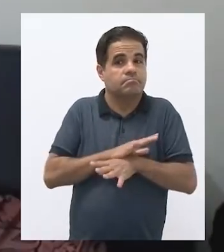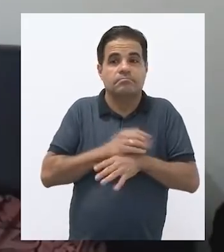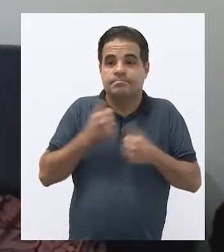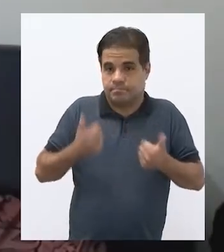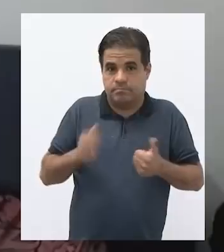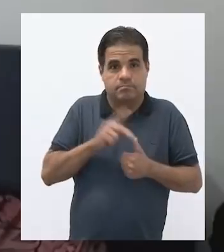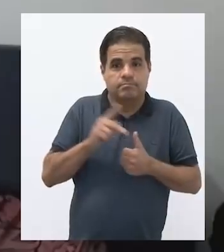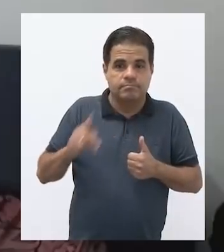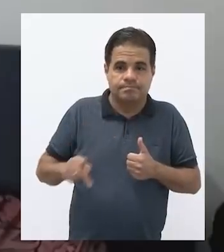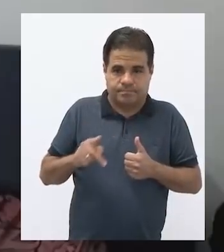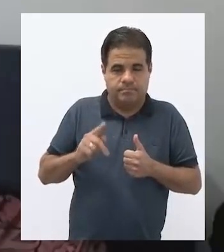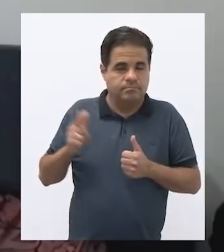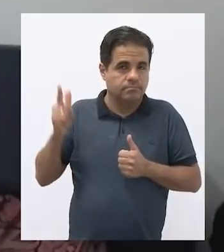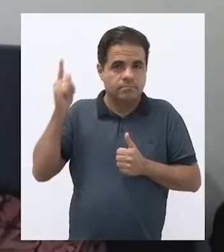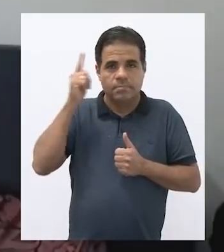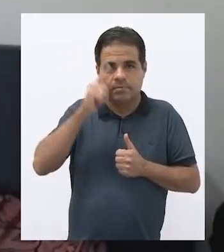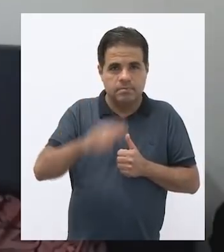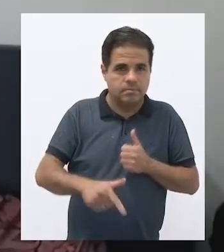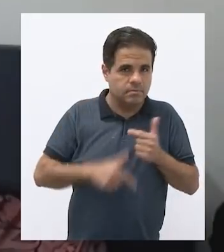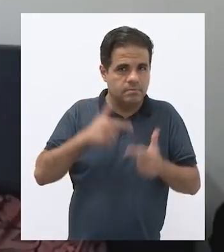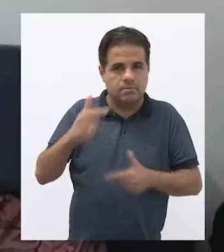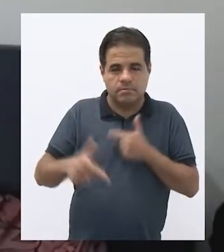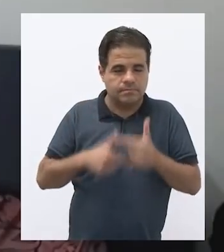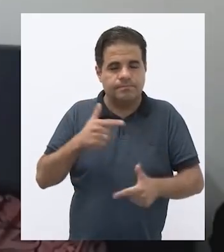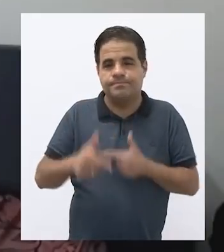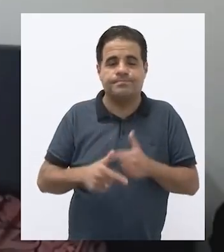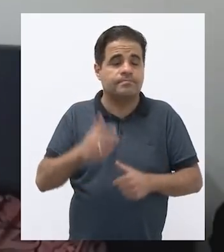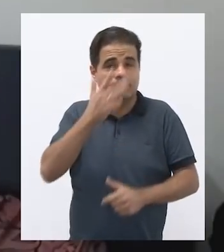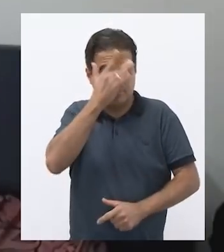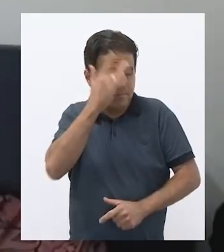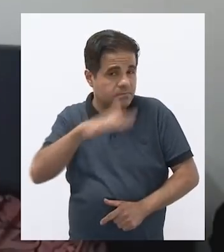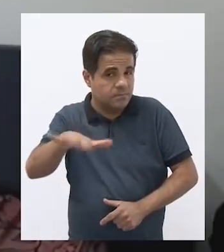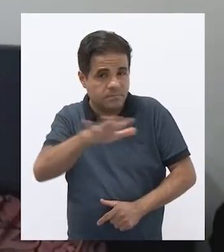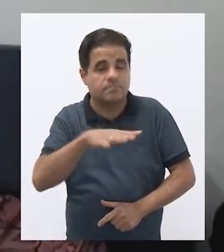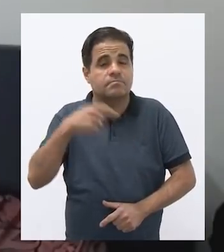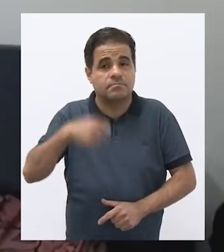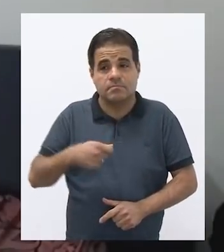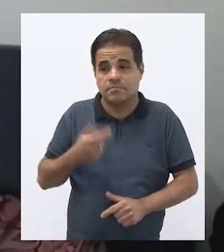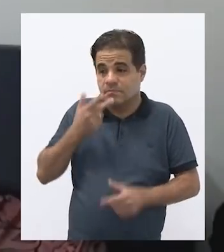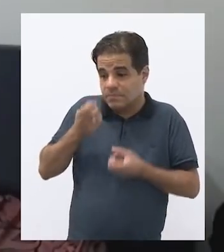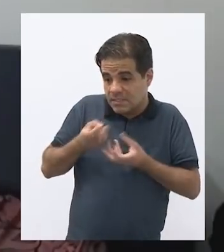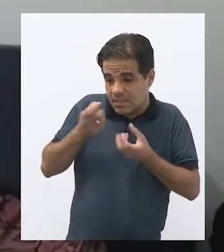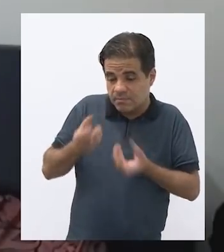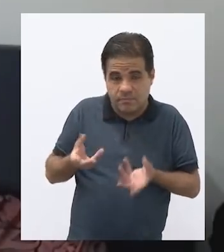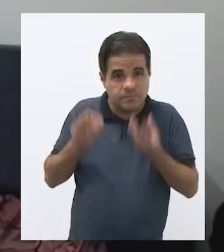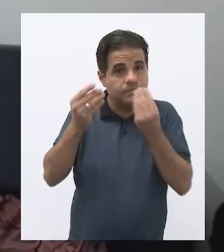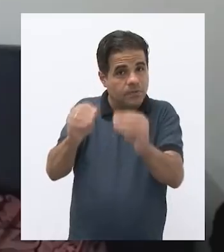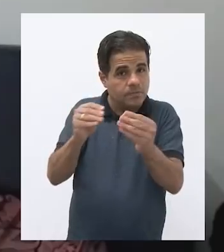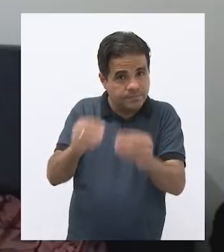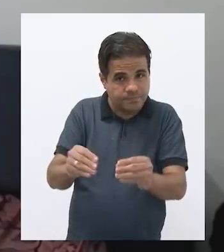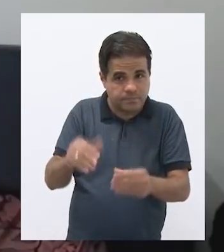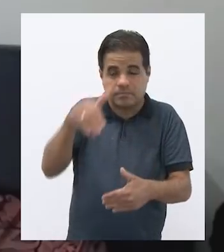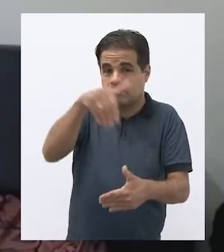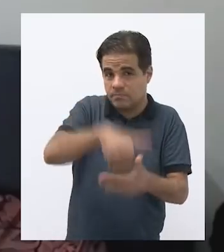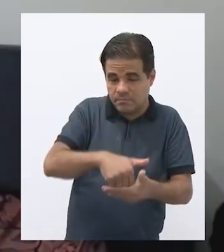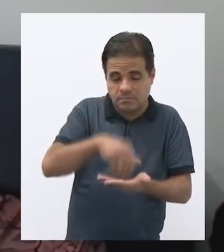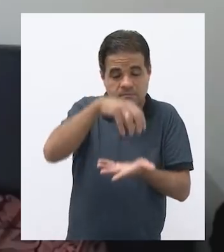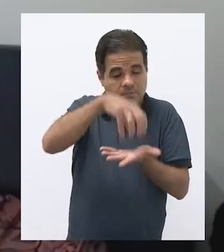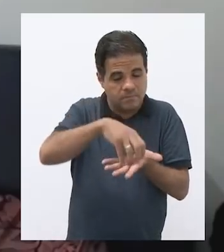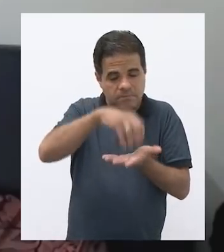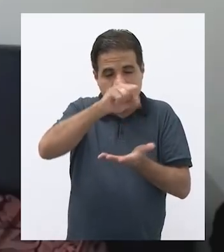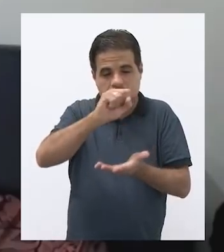que os professores consigam trabalhar, para que as pessoas que dependem daqueles dados que vão ser incluídos dentro da